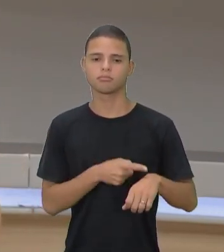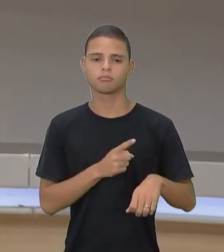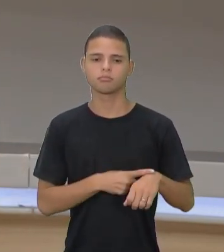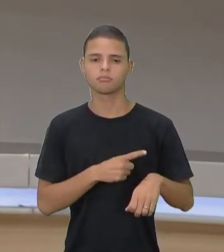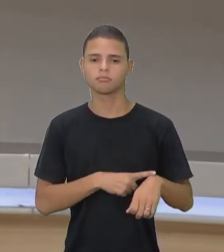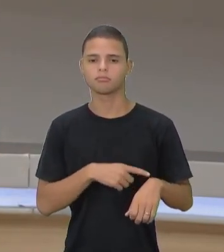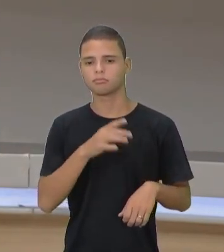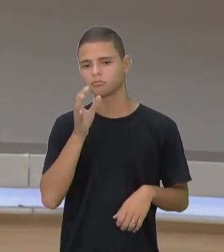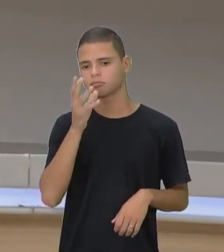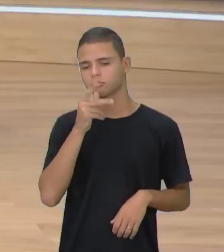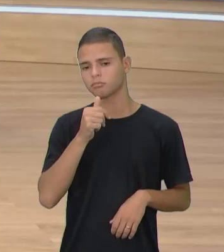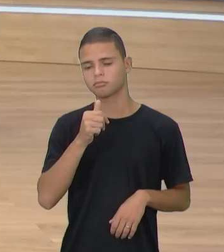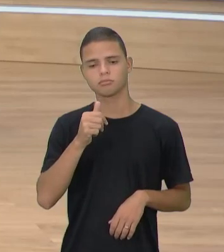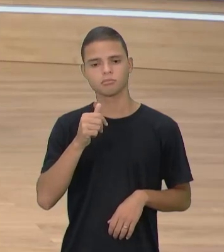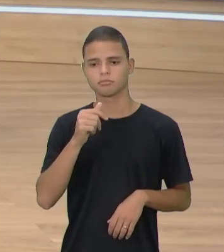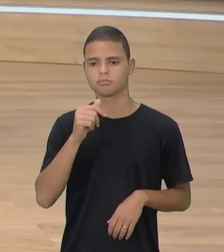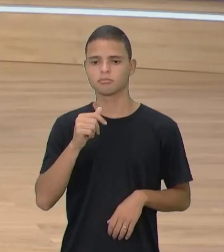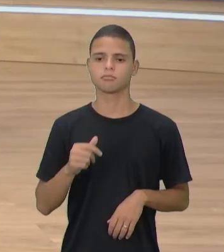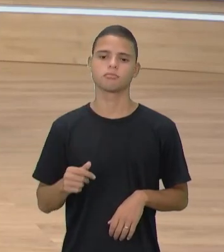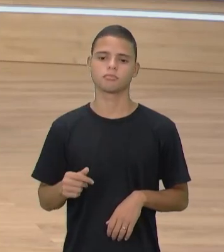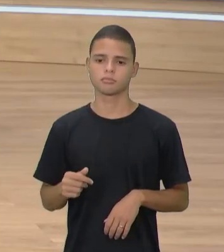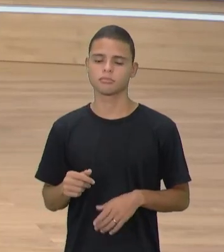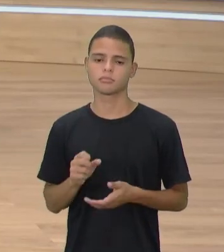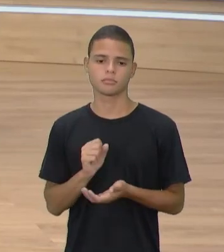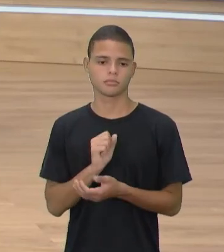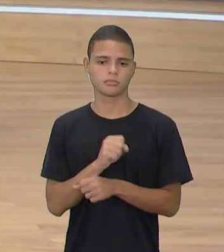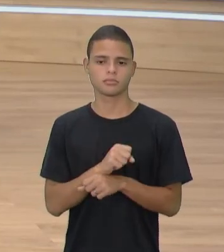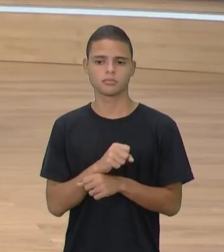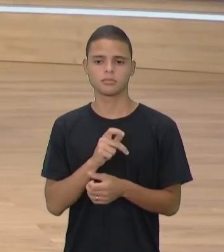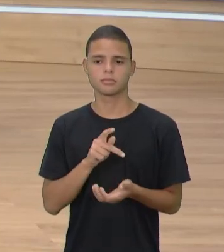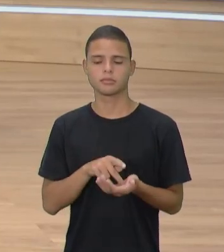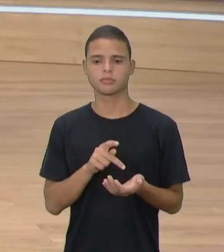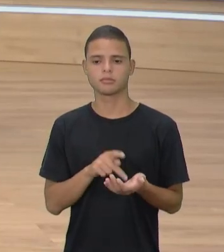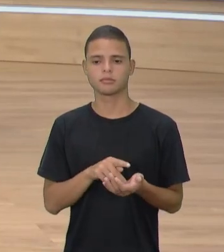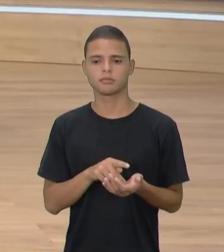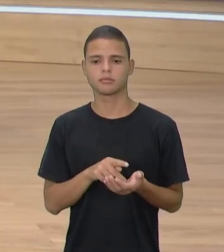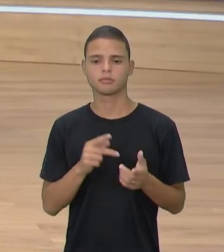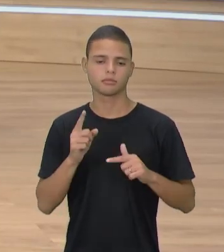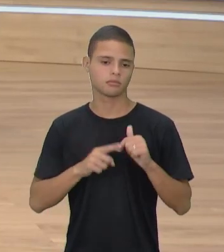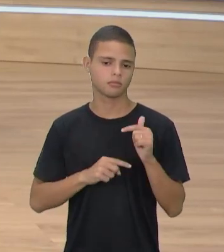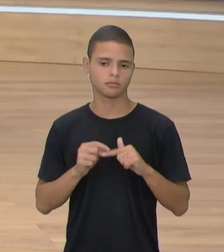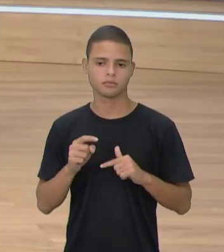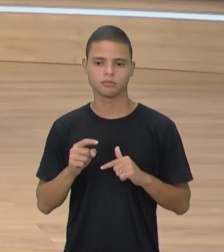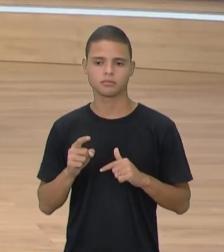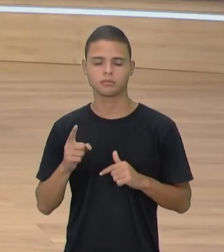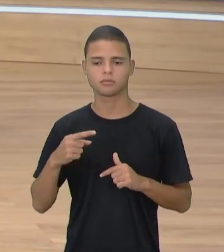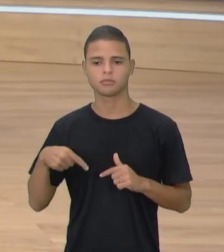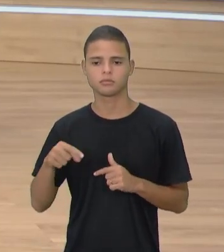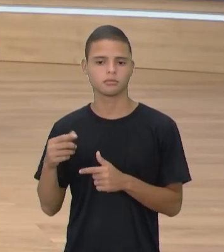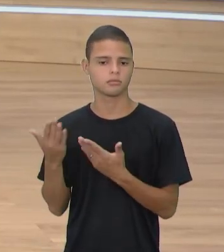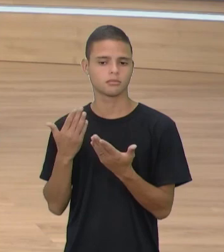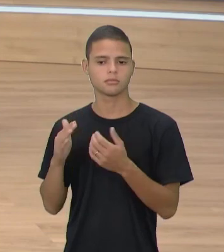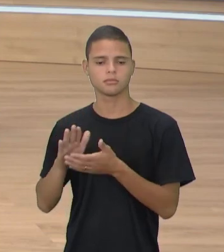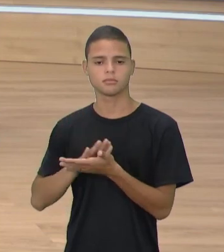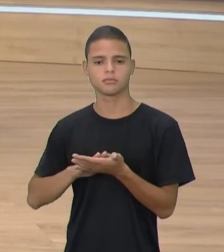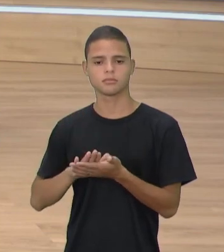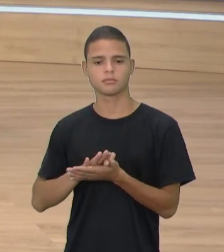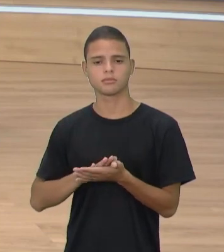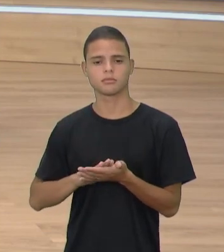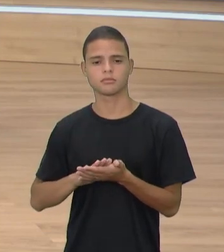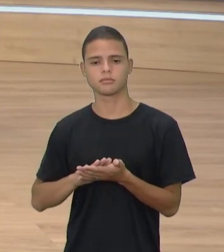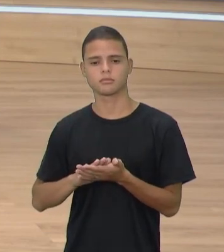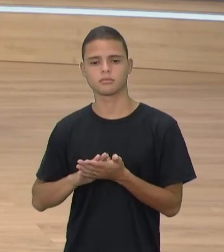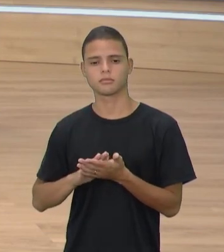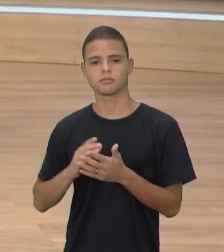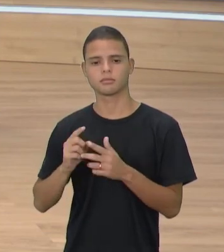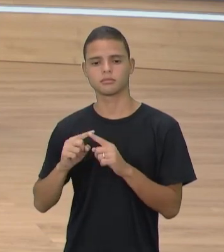Sim, não falou nada de besteira não, exatamente. É um recurso. Não comentamos sobre ele, mas é um recurso. É uma ideia que também pode